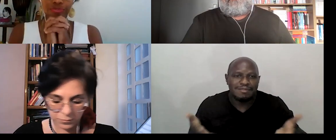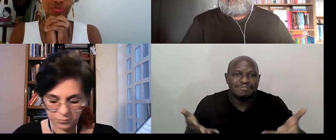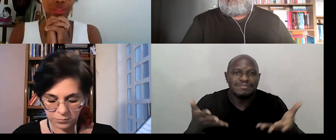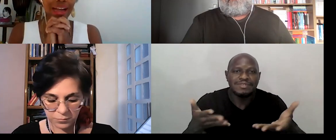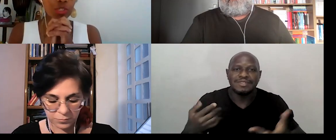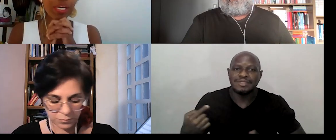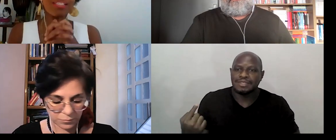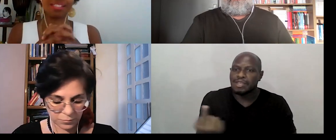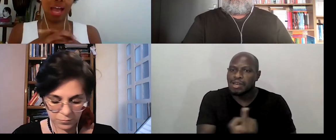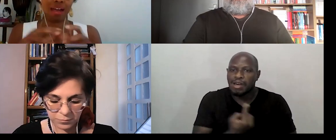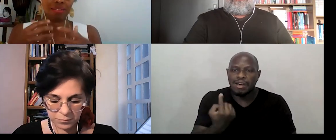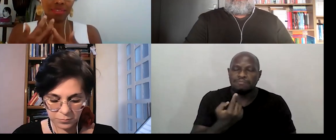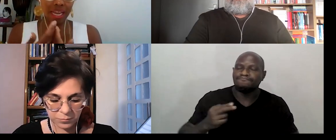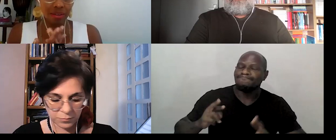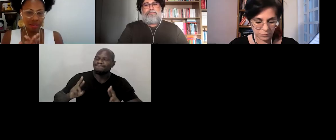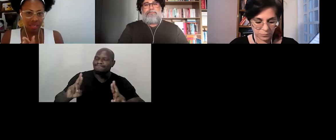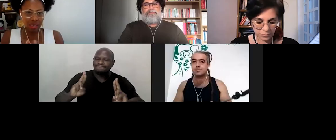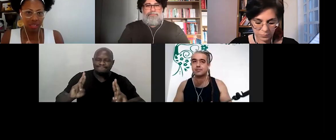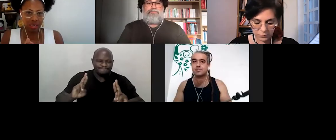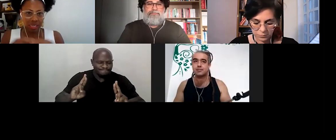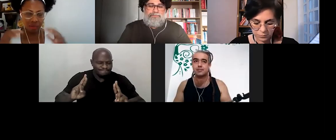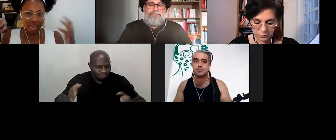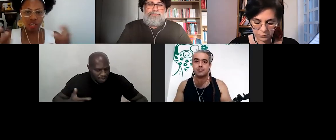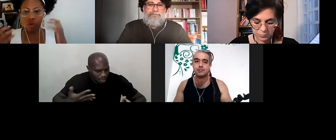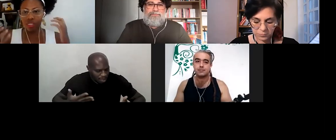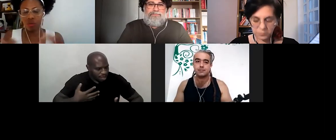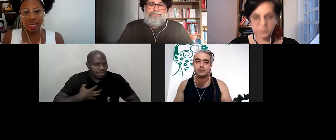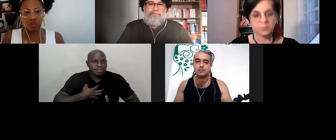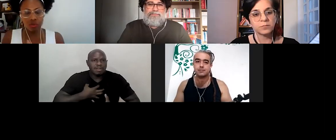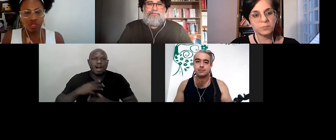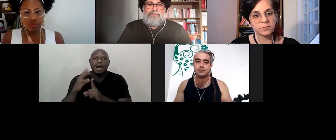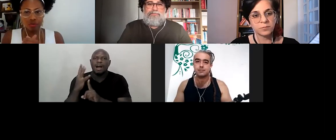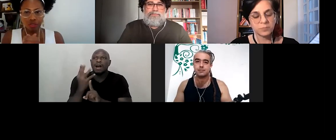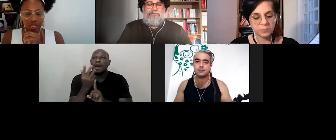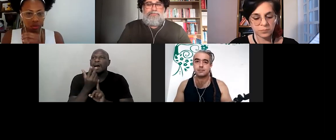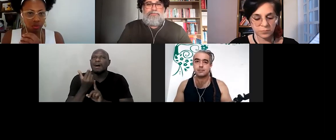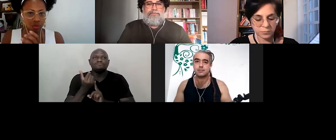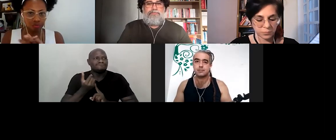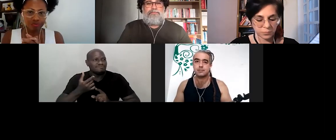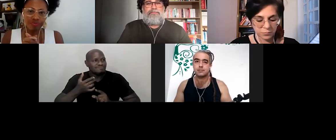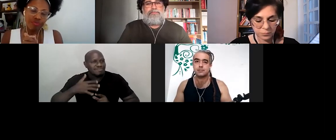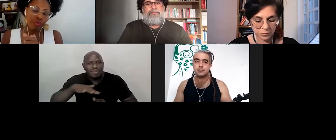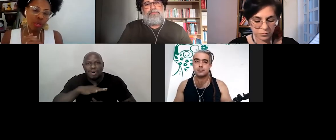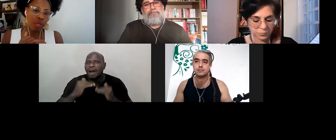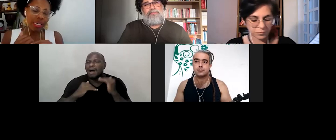esperançar, tendo a arte como esse lugar do desenvolvimento